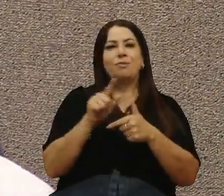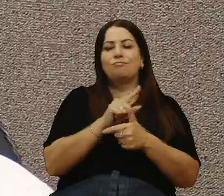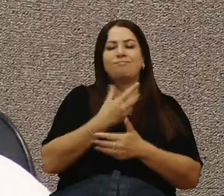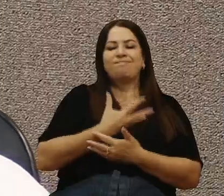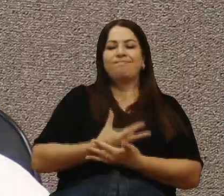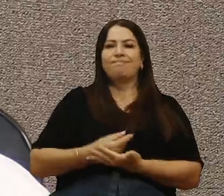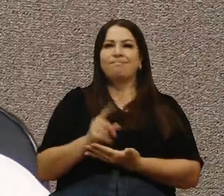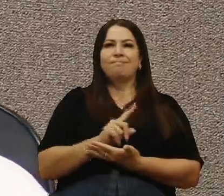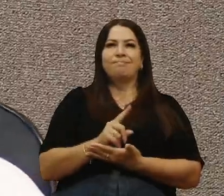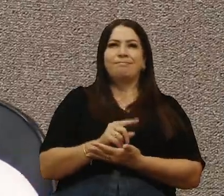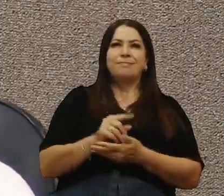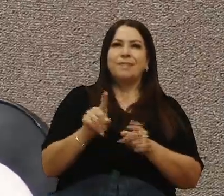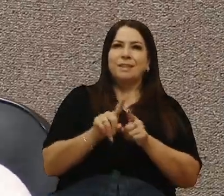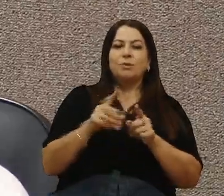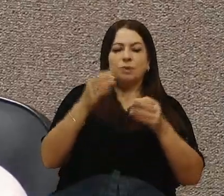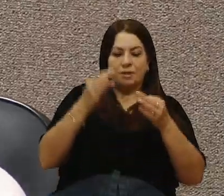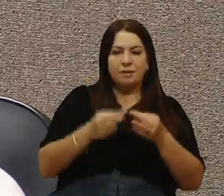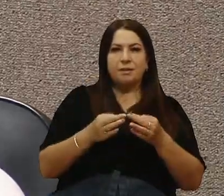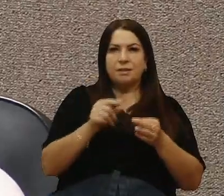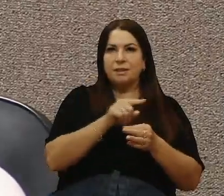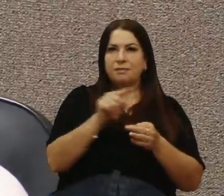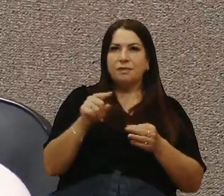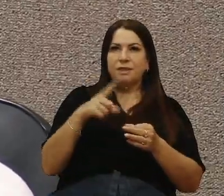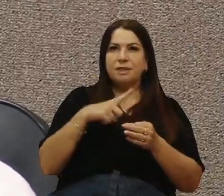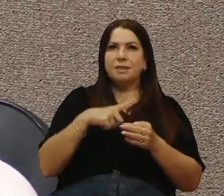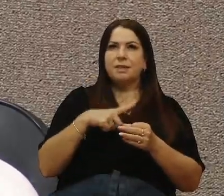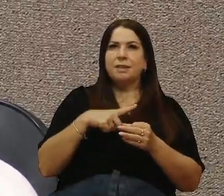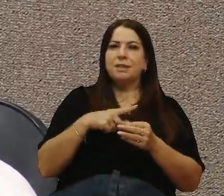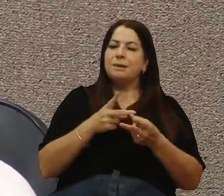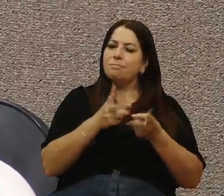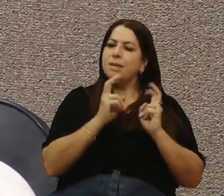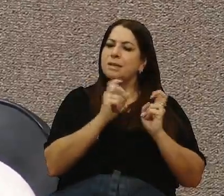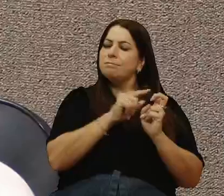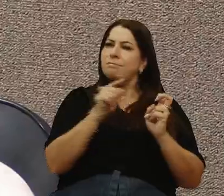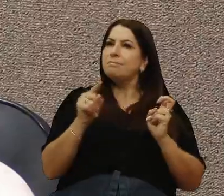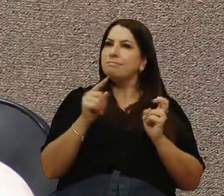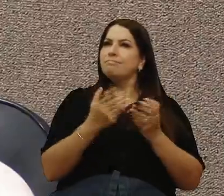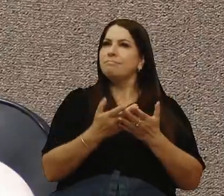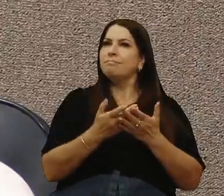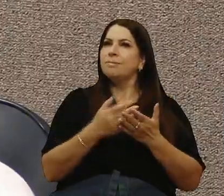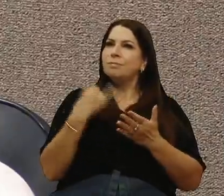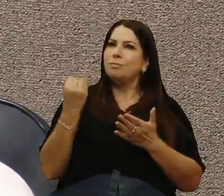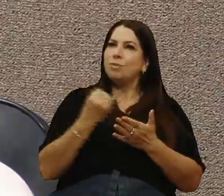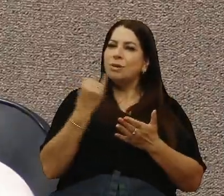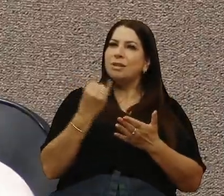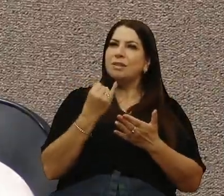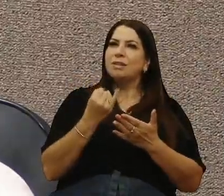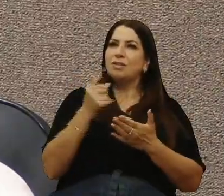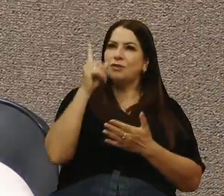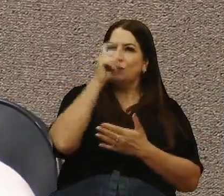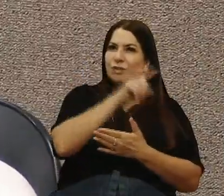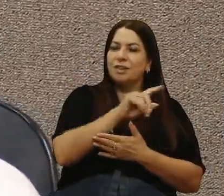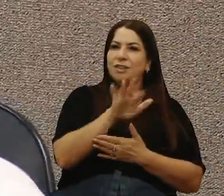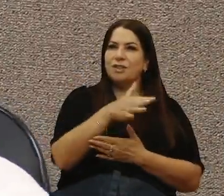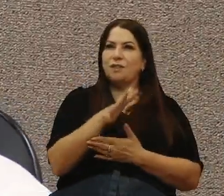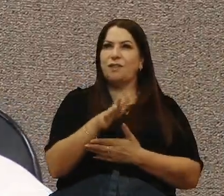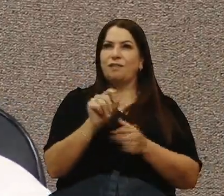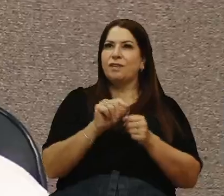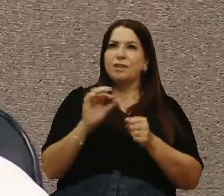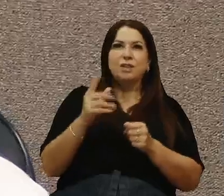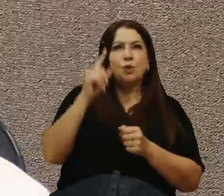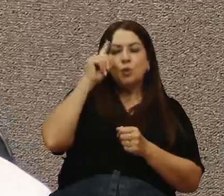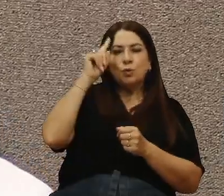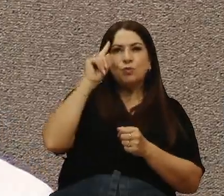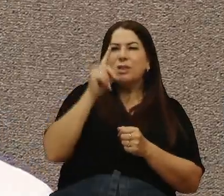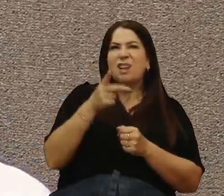Que, com certeza, e eu tenho certeza que vocês têm a percepção dessa relevância, apesar da dificuldade, às vezes, da gente fazer todos os dias e